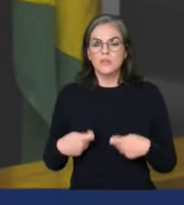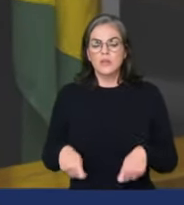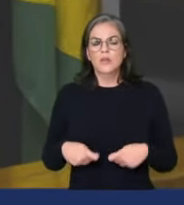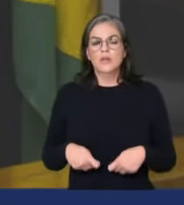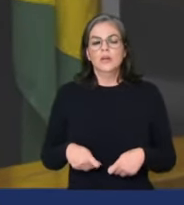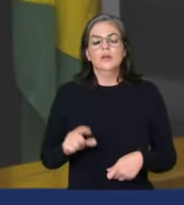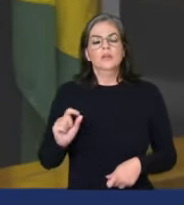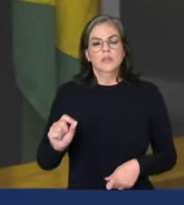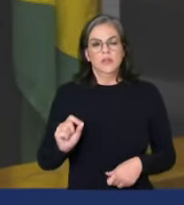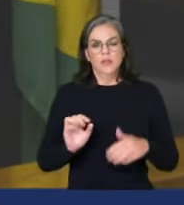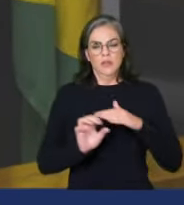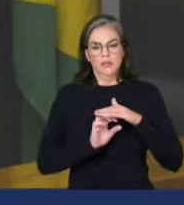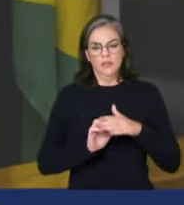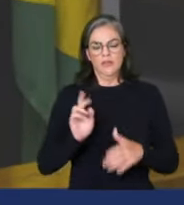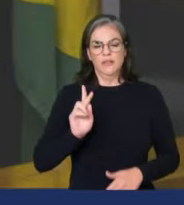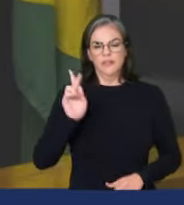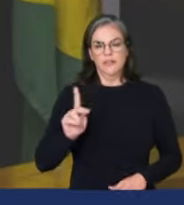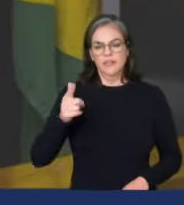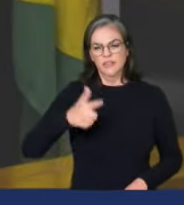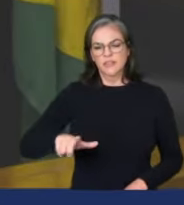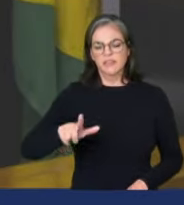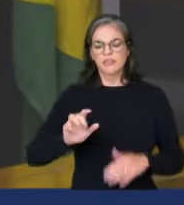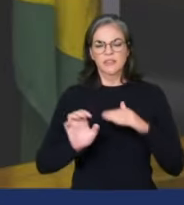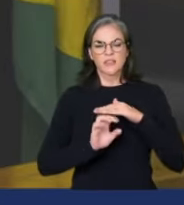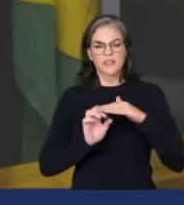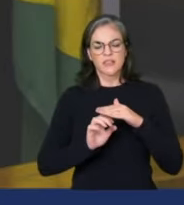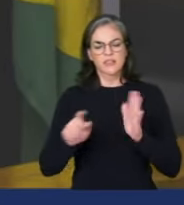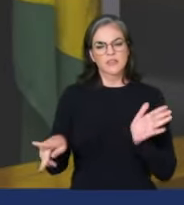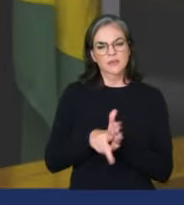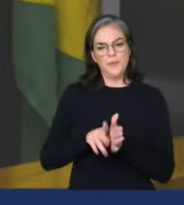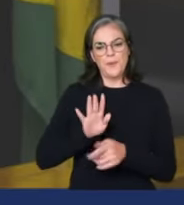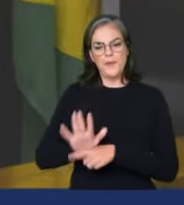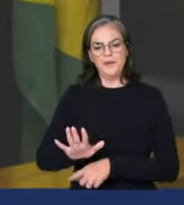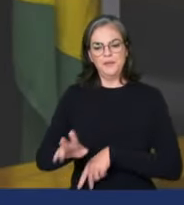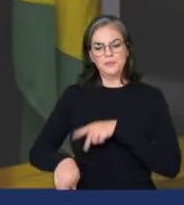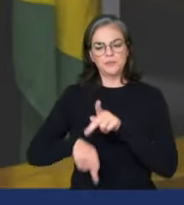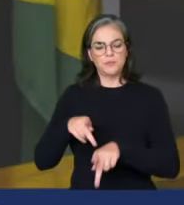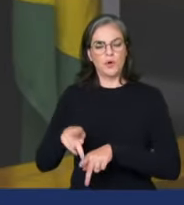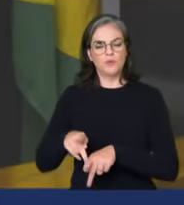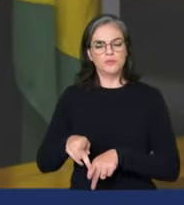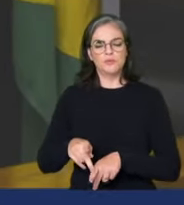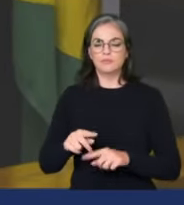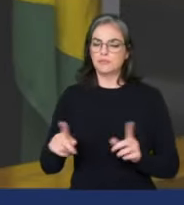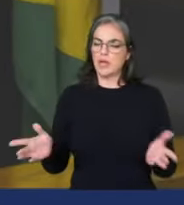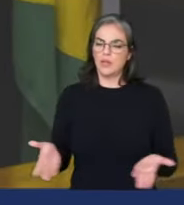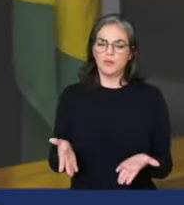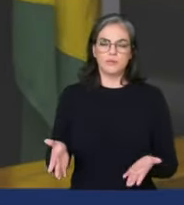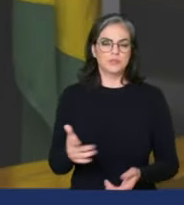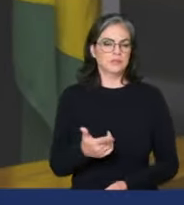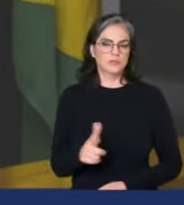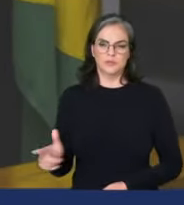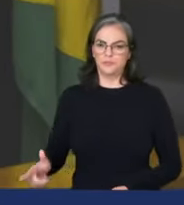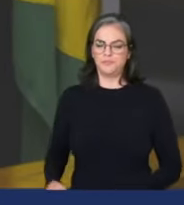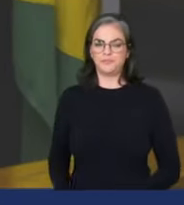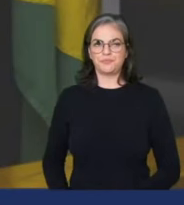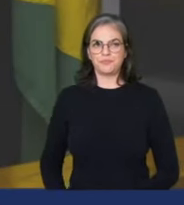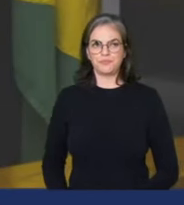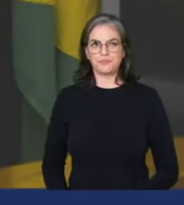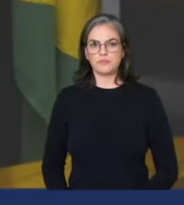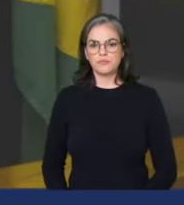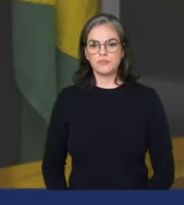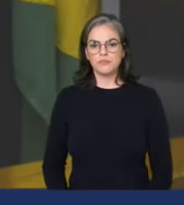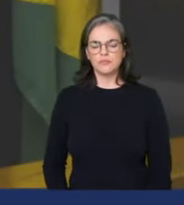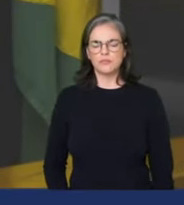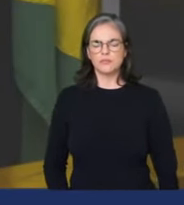ela volte a ser a empresa do povo brasileiro, o que não tem sido nesse governo. Por isso, repetimos aqui o